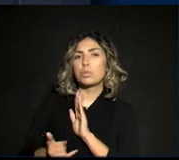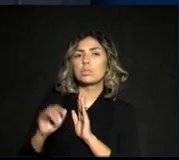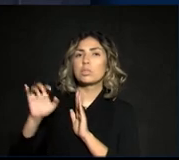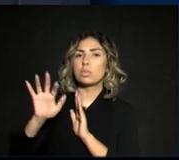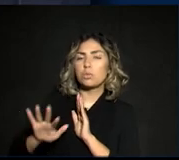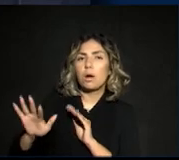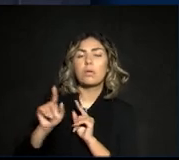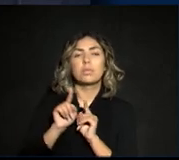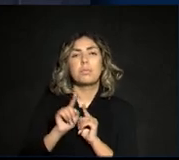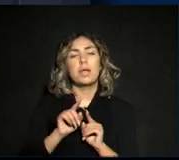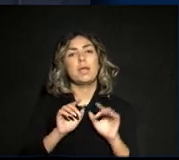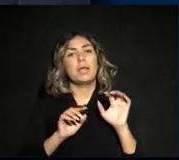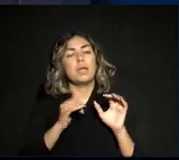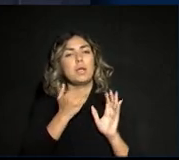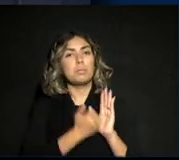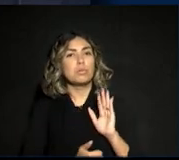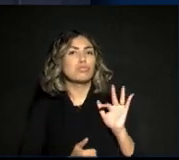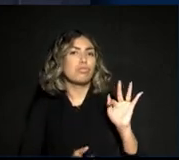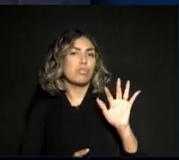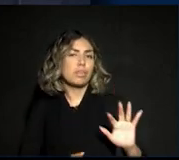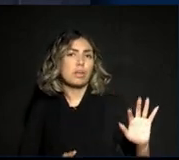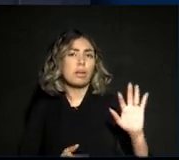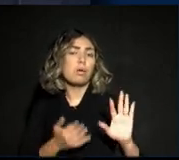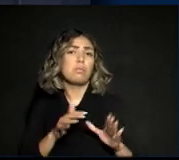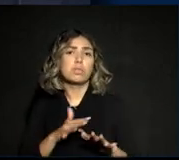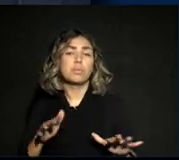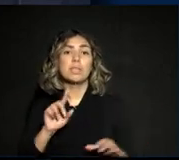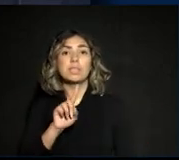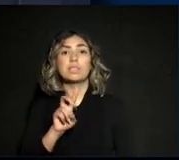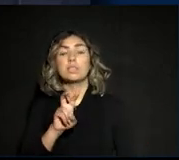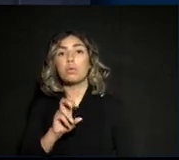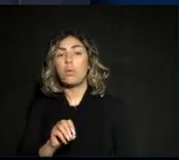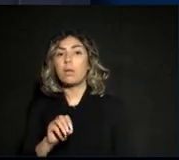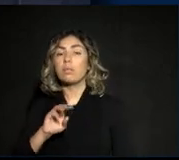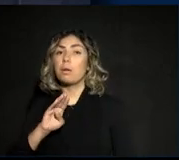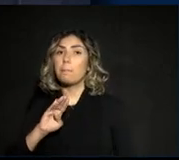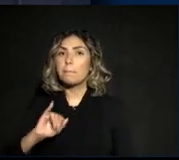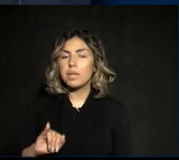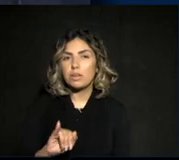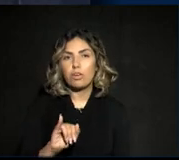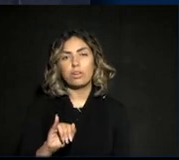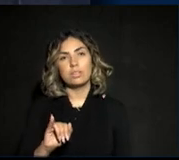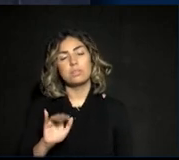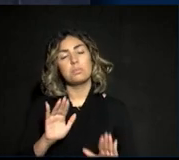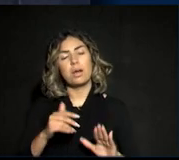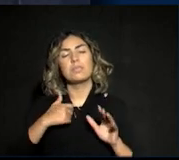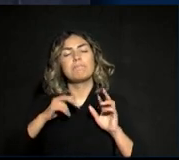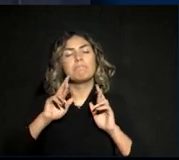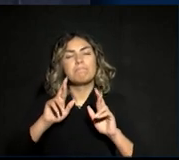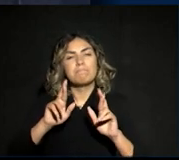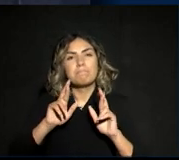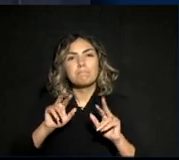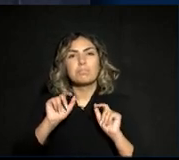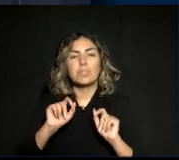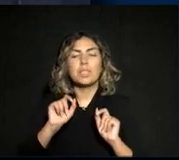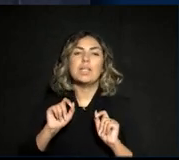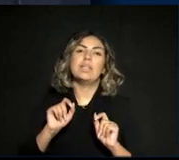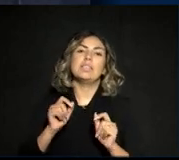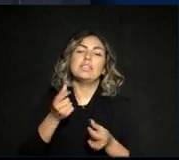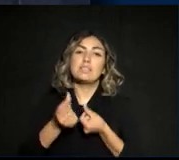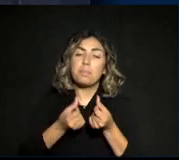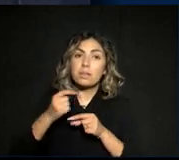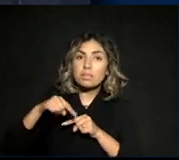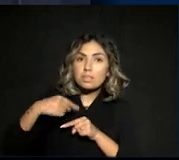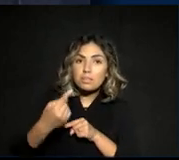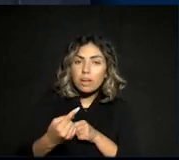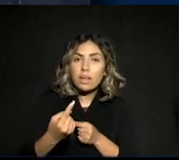federal, expansão de gasto, mais ou menos na casa de 150 bilhões. Mas a gente espera que, a partir do último trimestre desse ano,